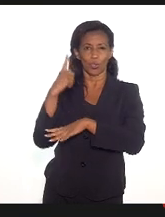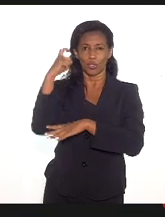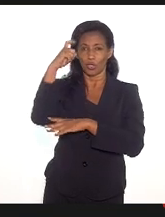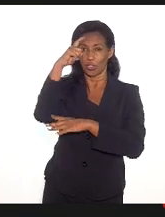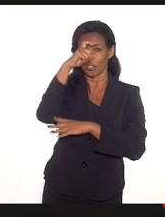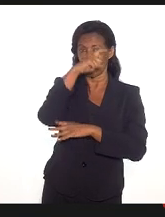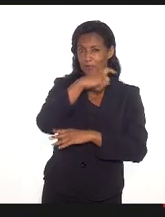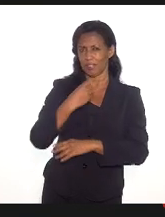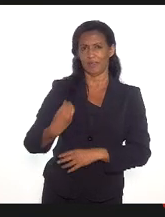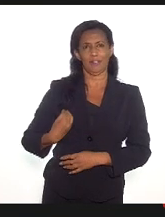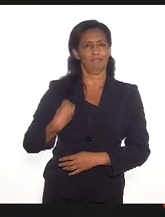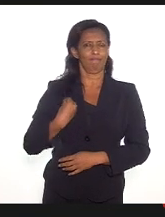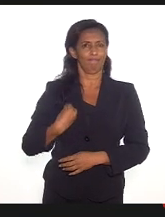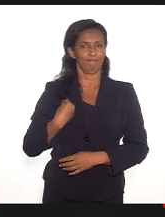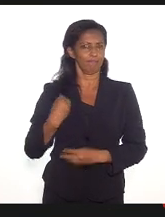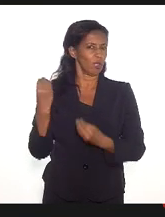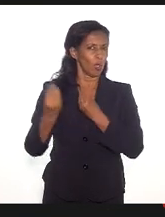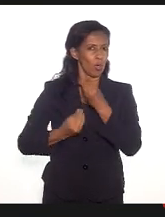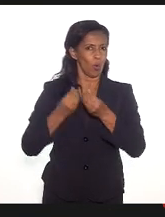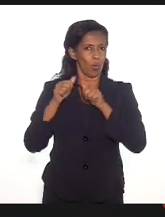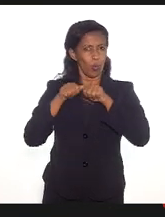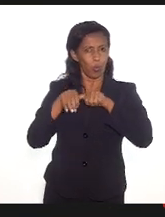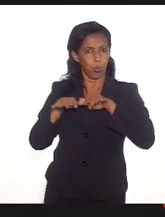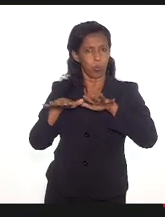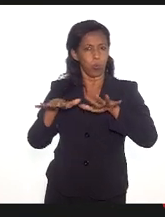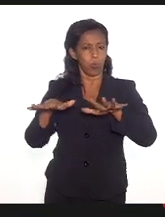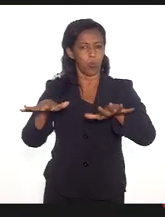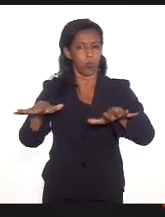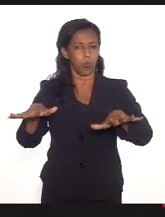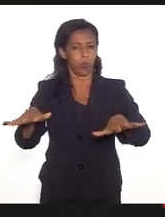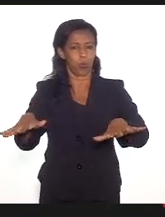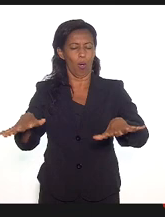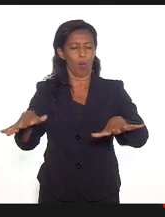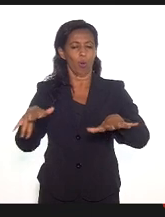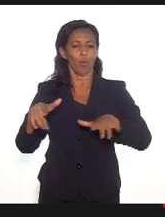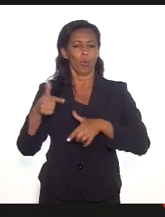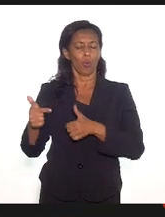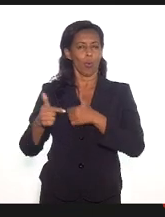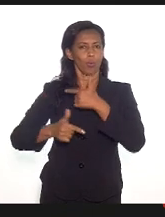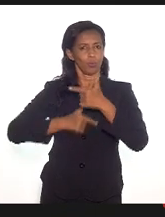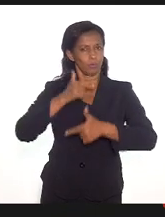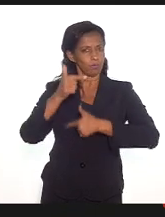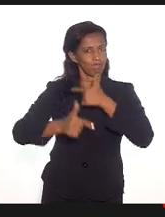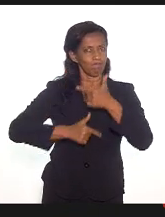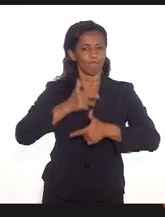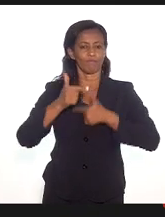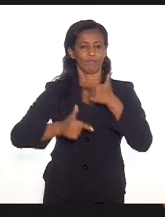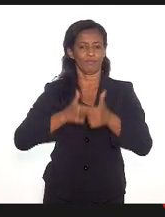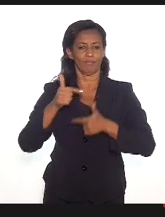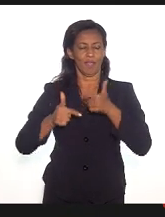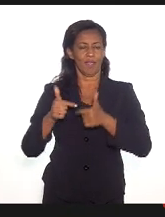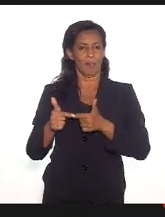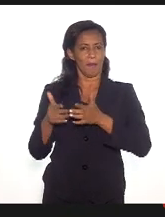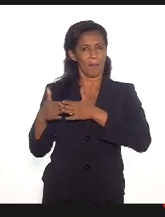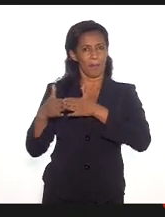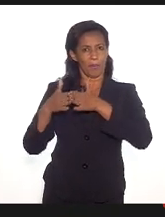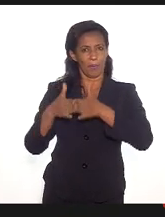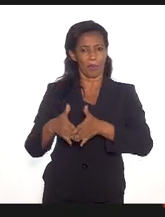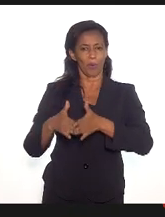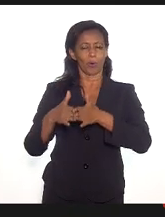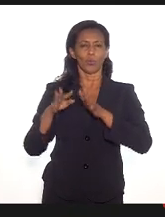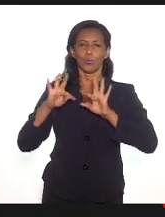da nossa história, como na pandemia, com a plena manutenção das atividades portuárias, marítimas e